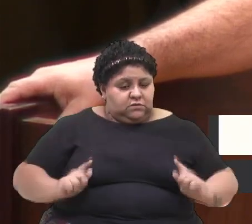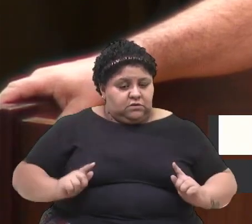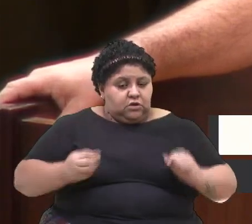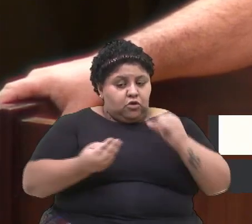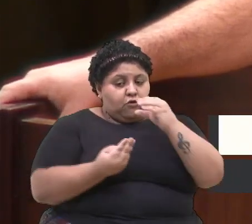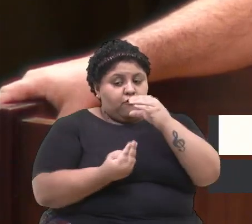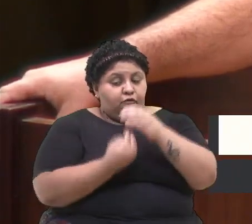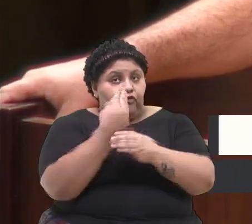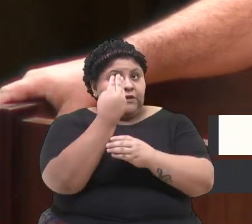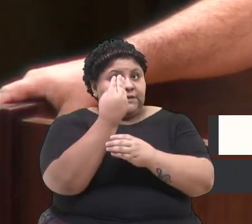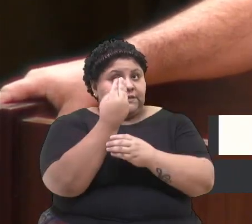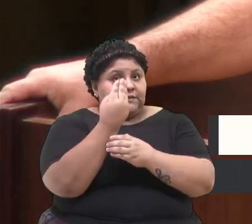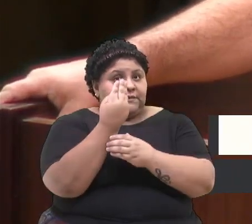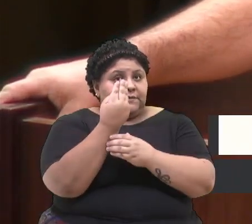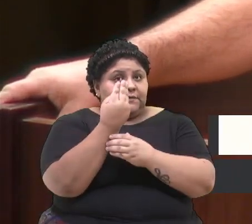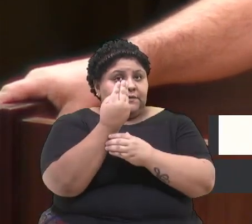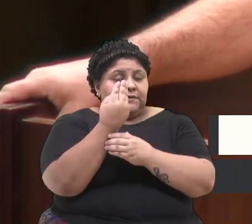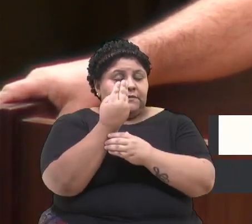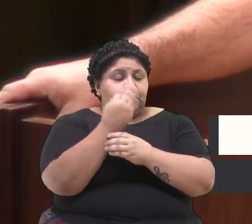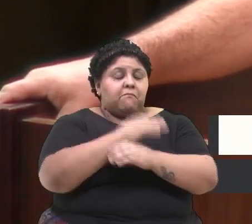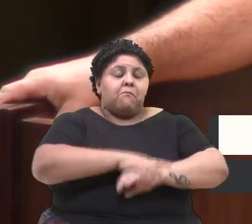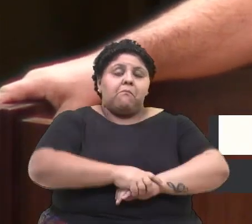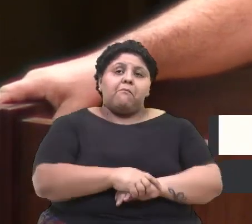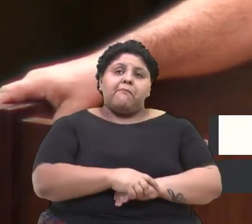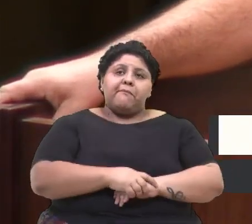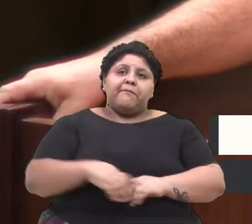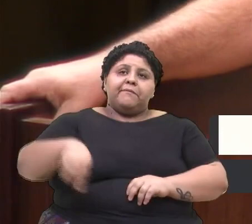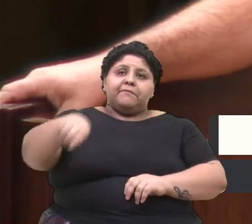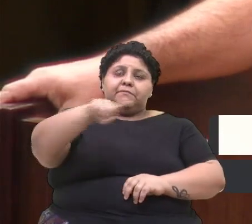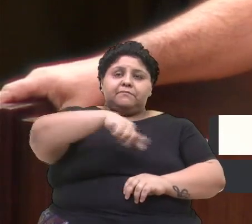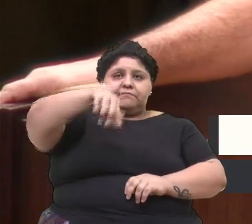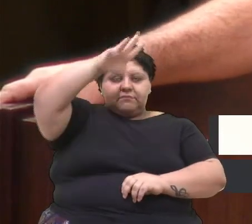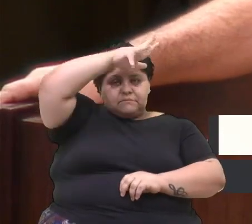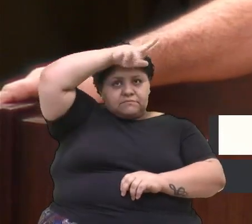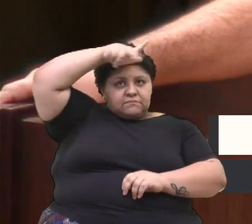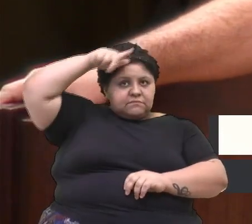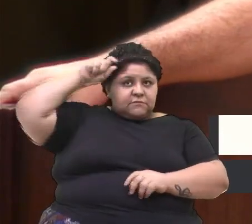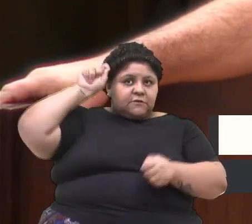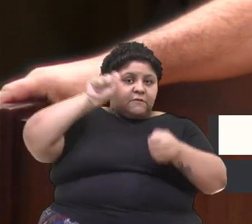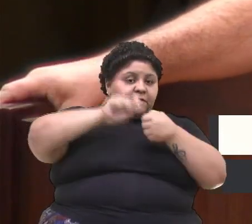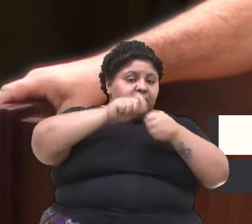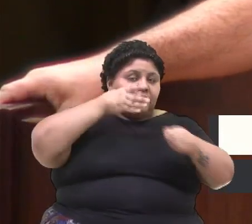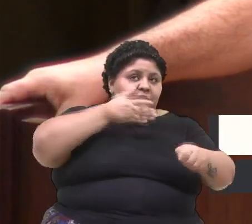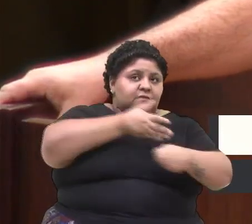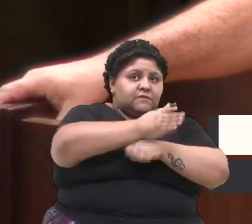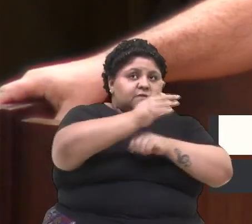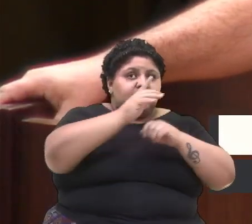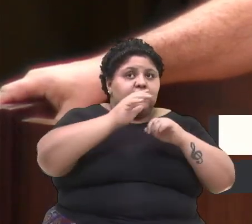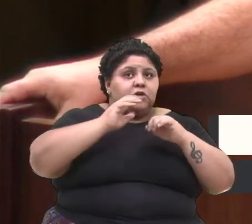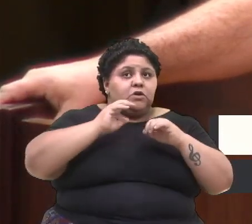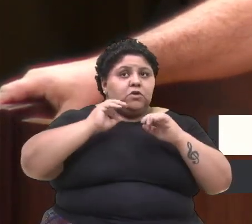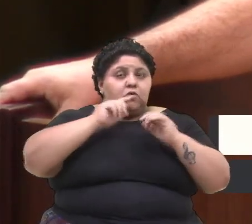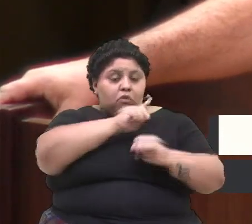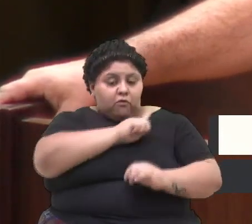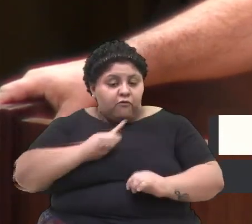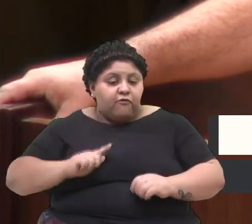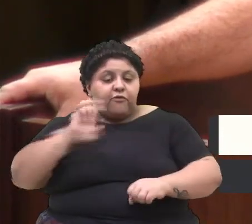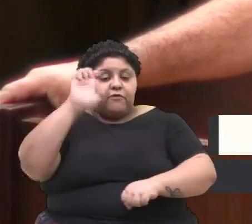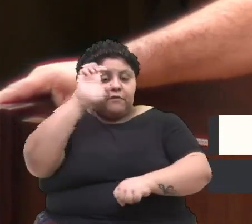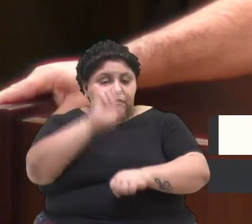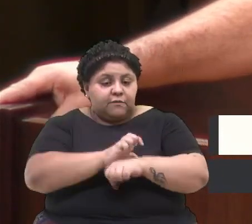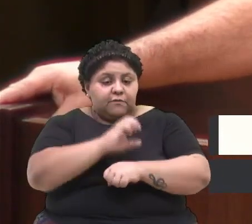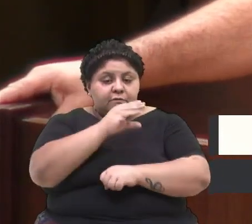do Sul, aonde o nosso município faz parte, o governo do estado faz parte,